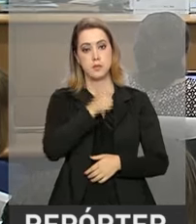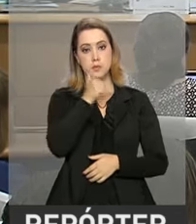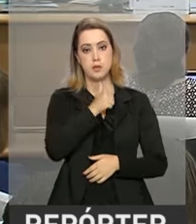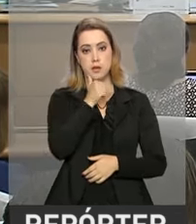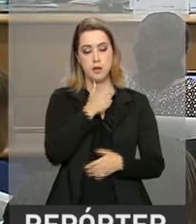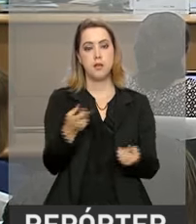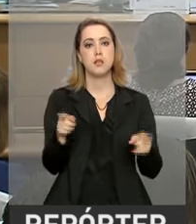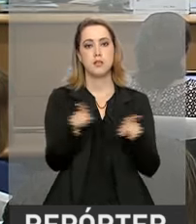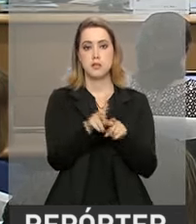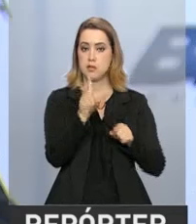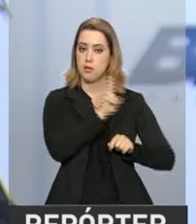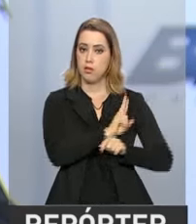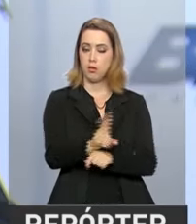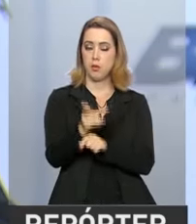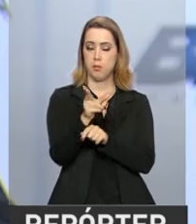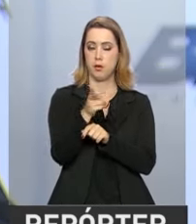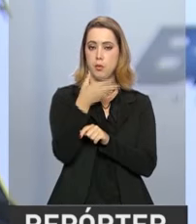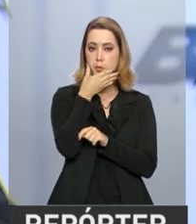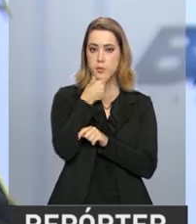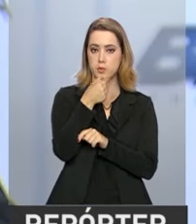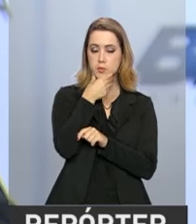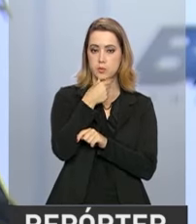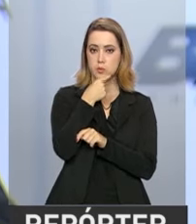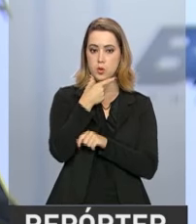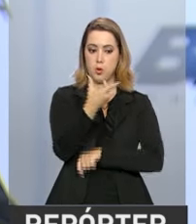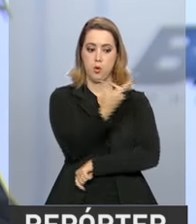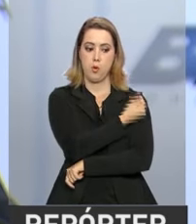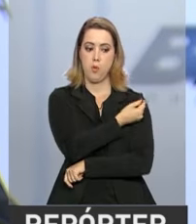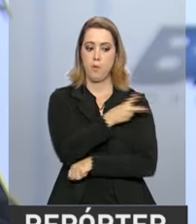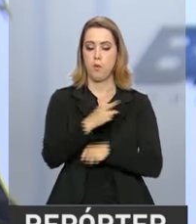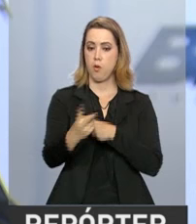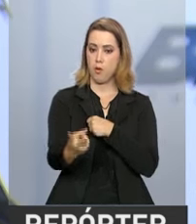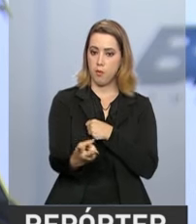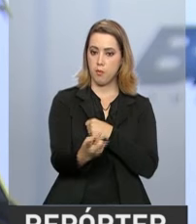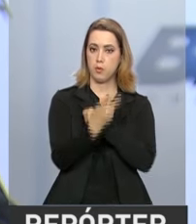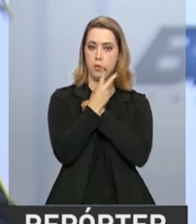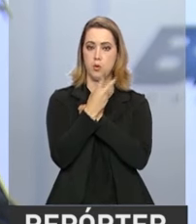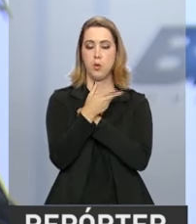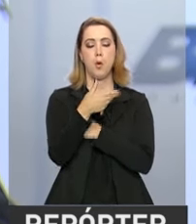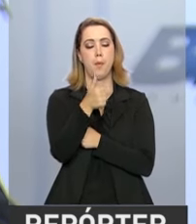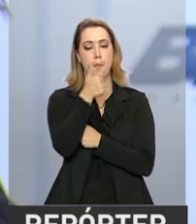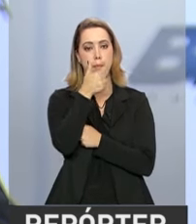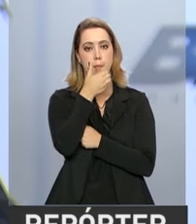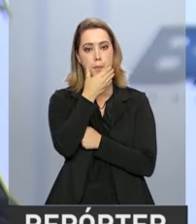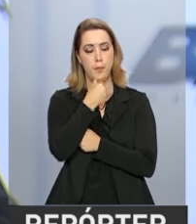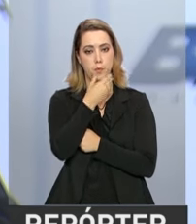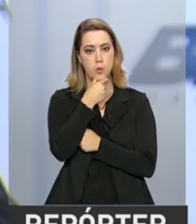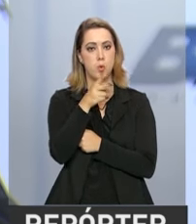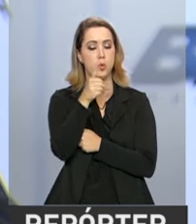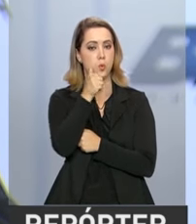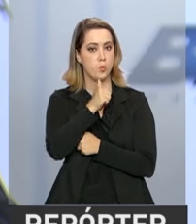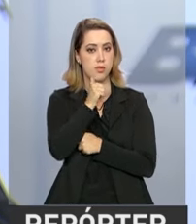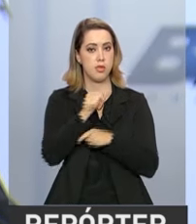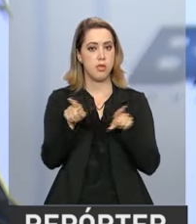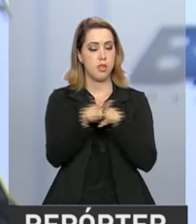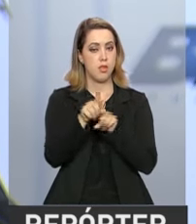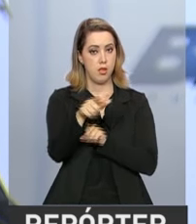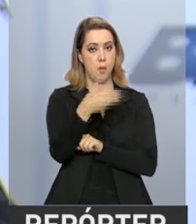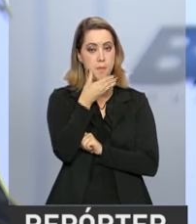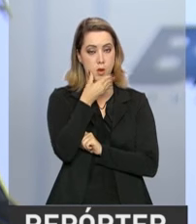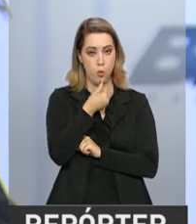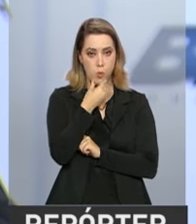também possibilitam na vacinação não só da proteção contra a mulher, mas eles também serão